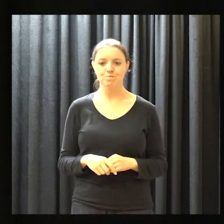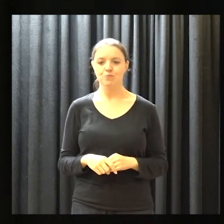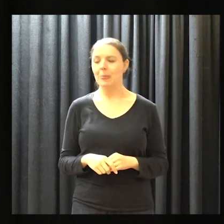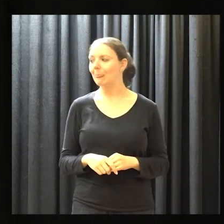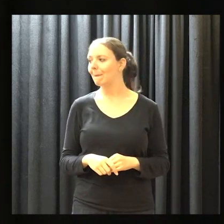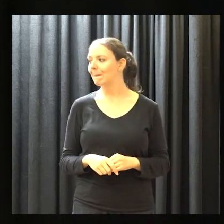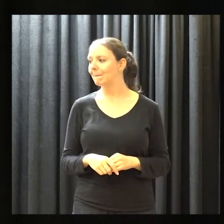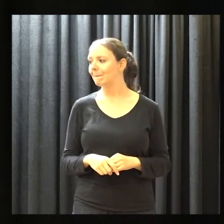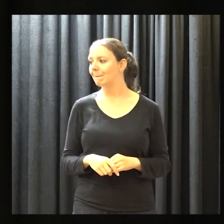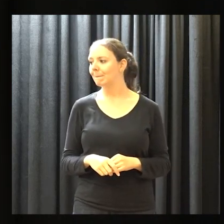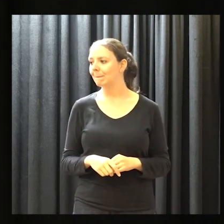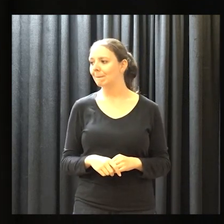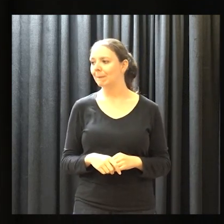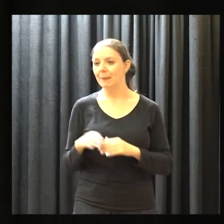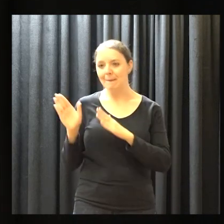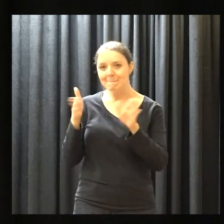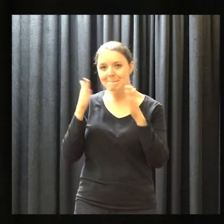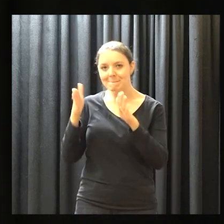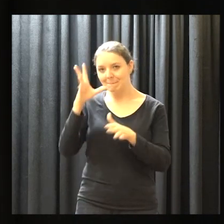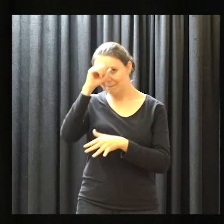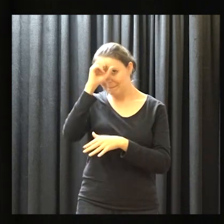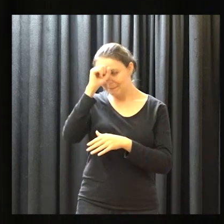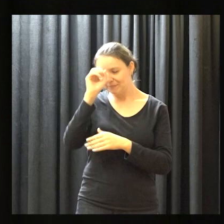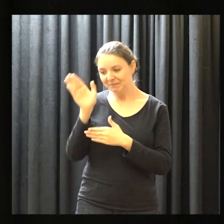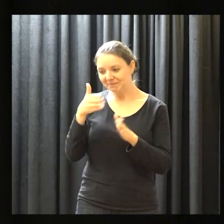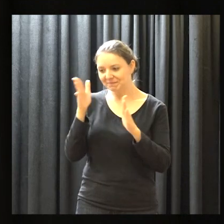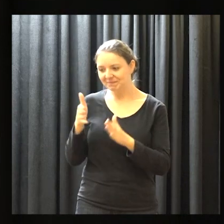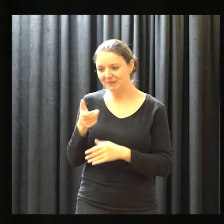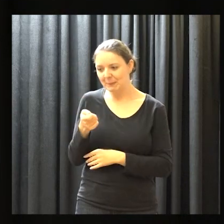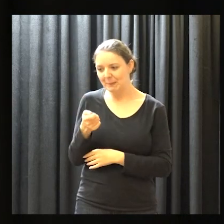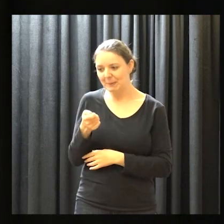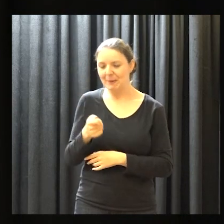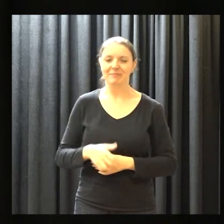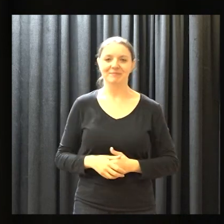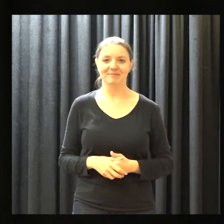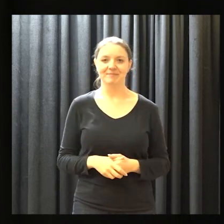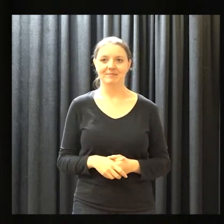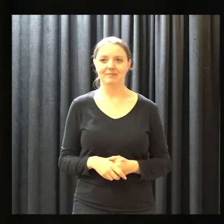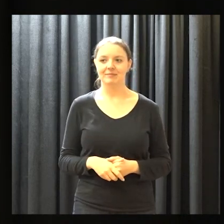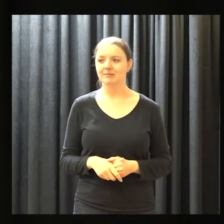Desculpa, porque eu acho que estou aprendendo a mexer aqui. Ai, não.